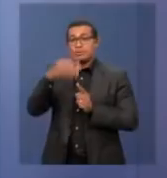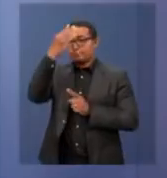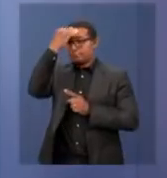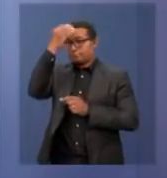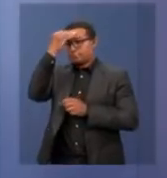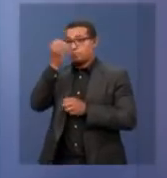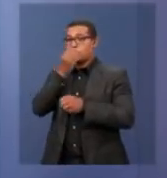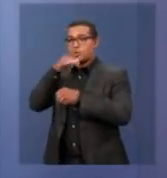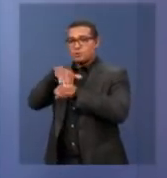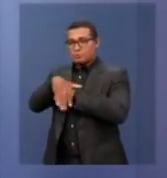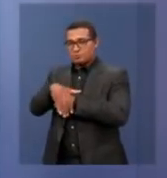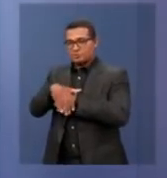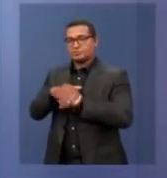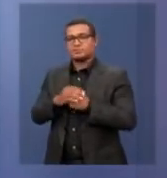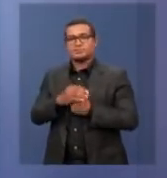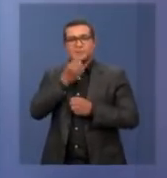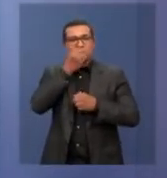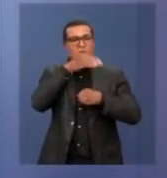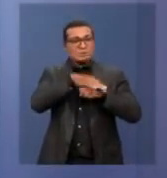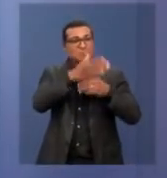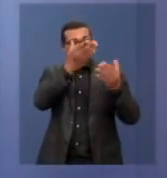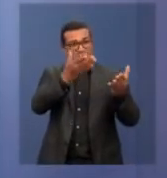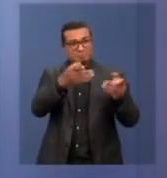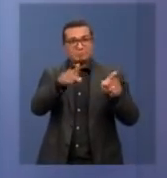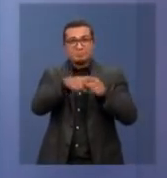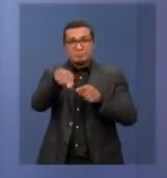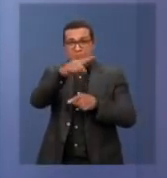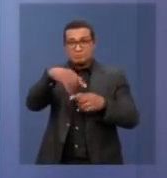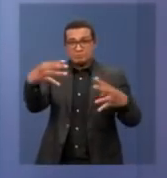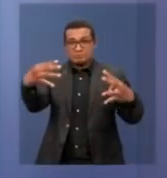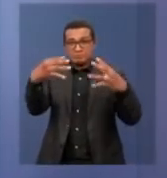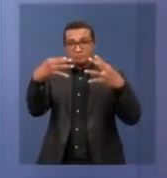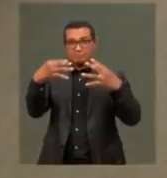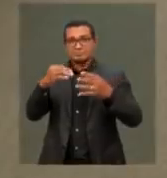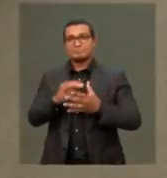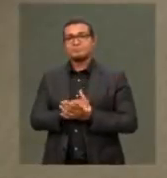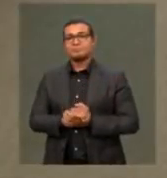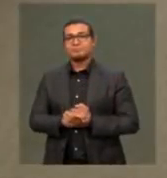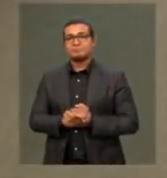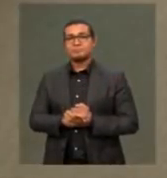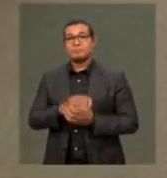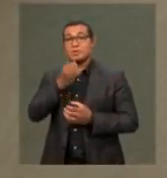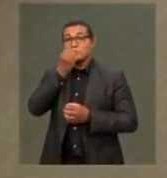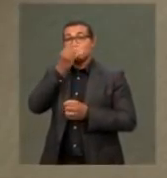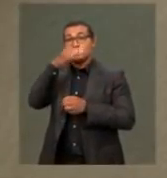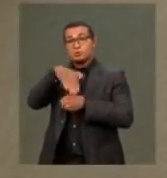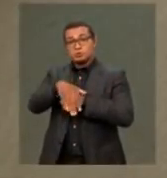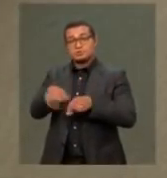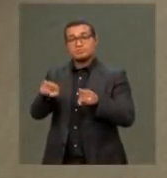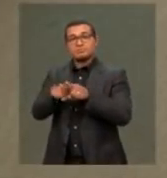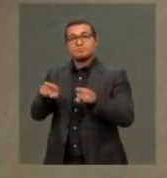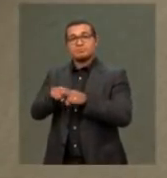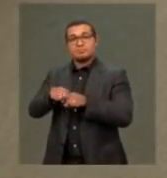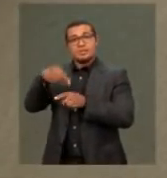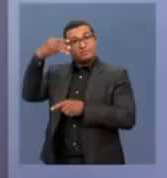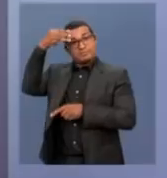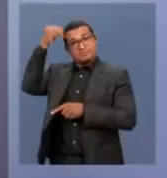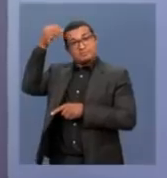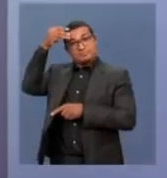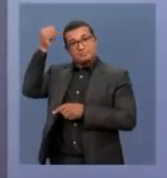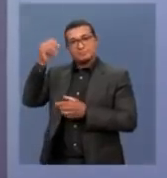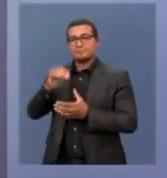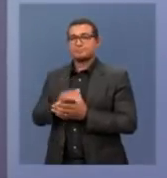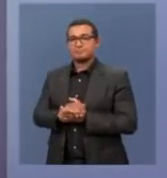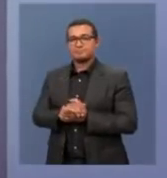noite andré boa noite candidatas e candidatos à noite todos os capixabas e boa noite carlos bonato do psl